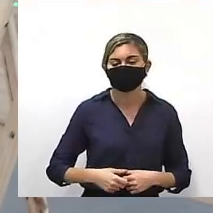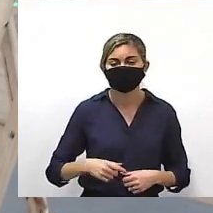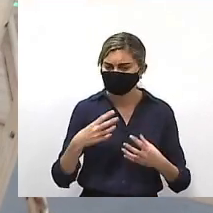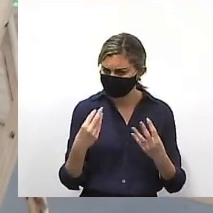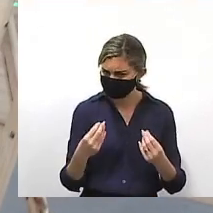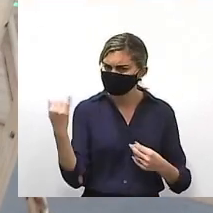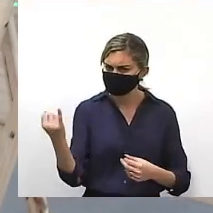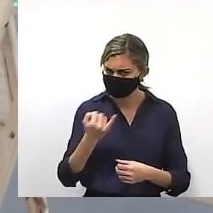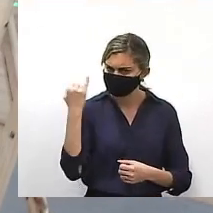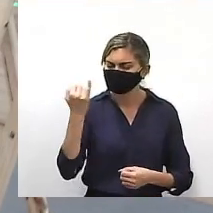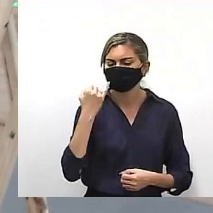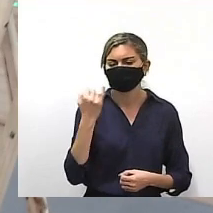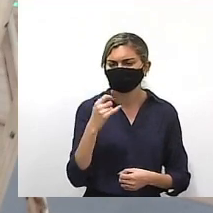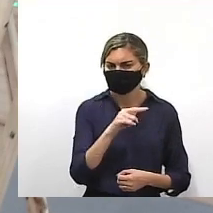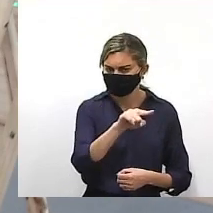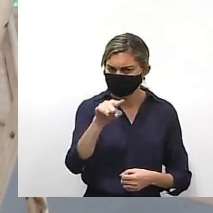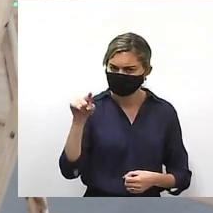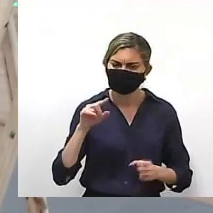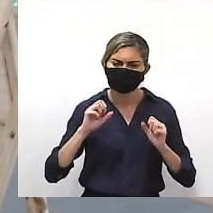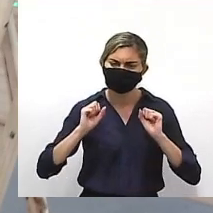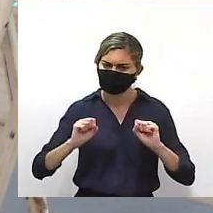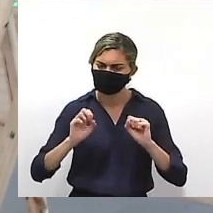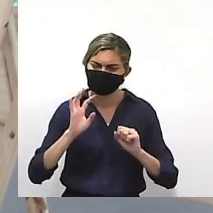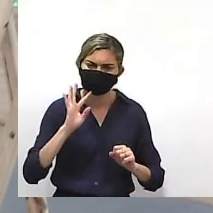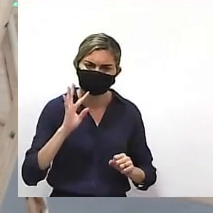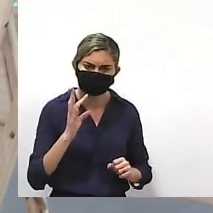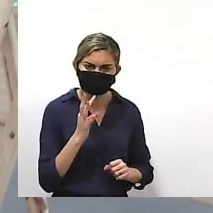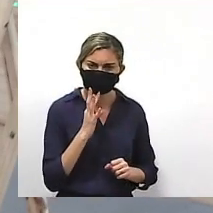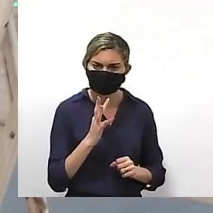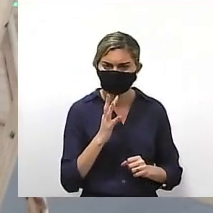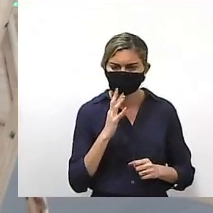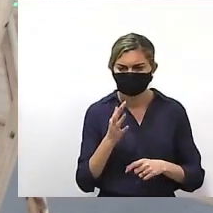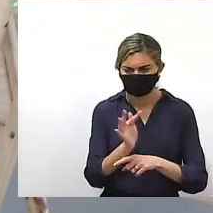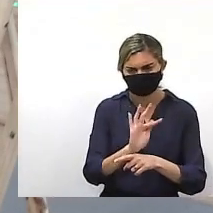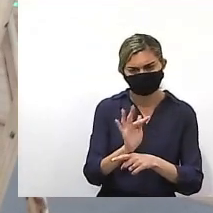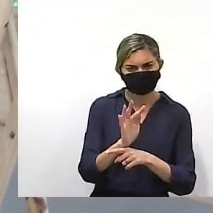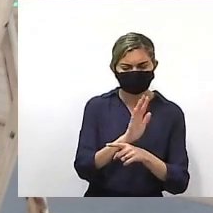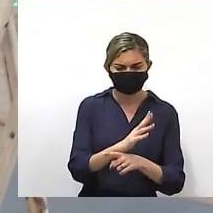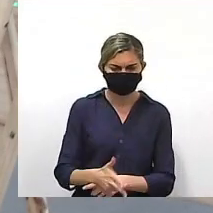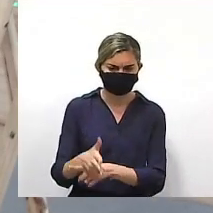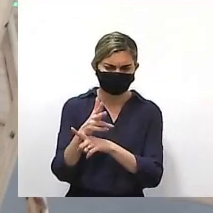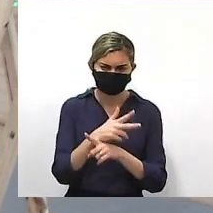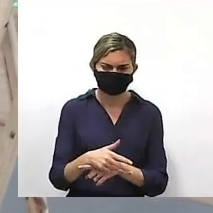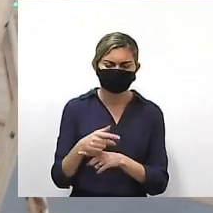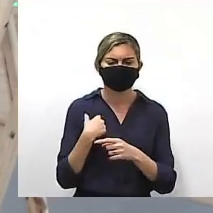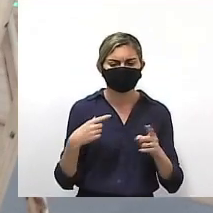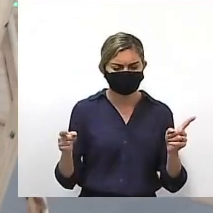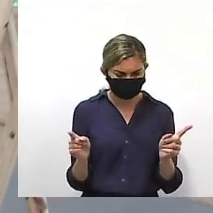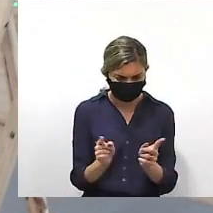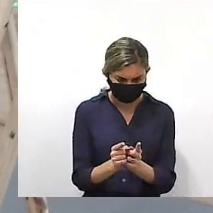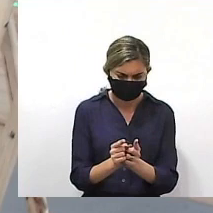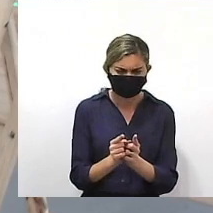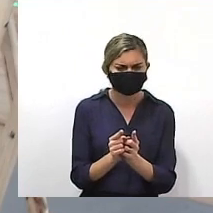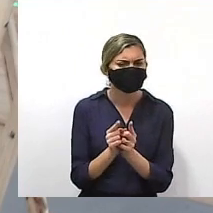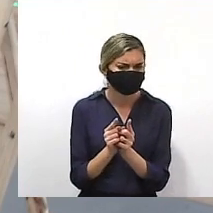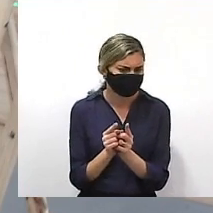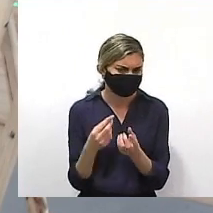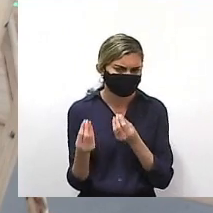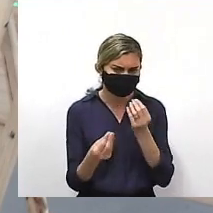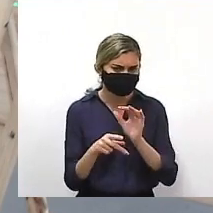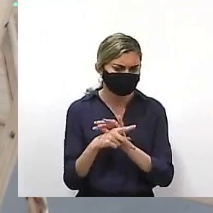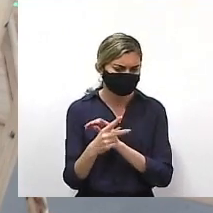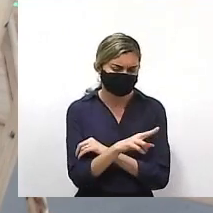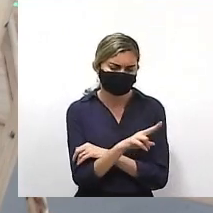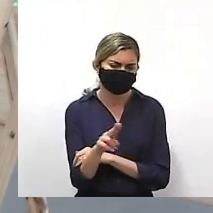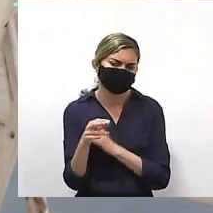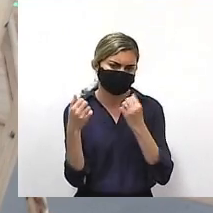muito importante que vocês possam conhecer esse vídeo, conhecer esse curta que é curtinho, como o próprio nome